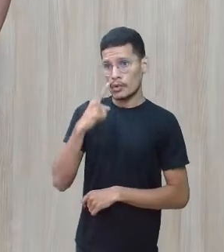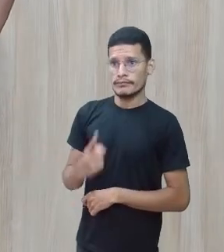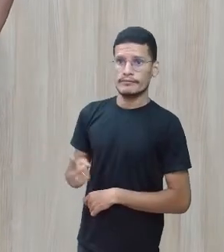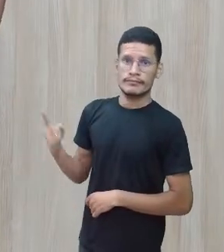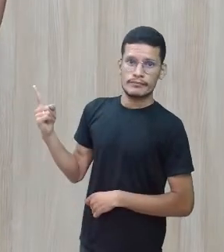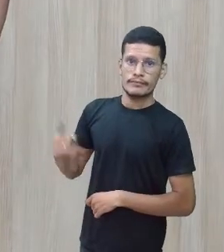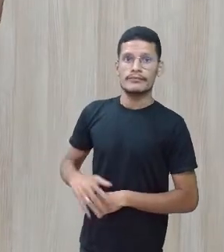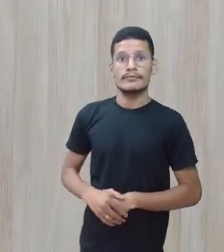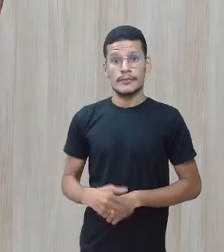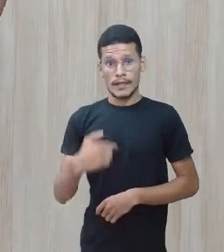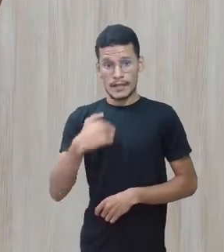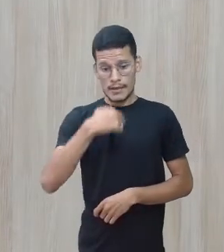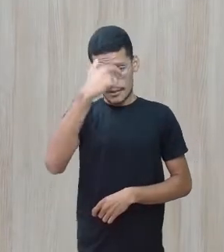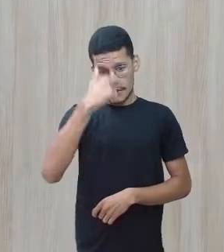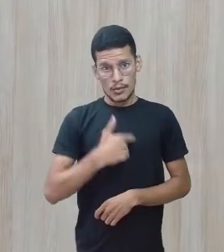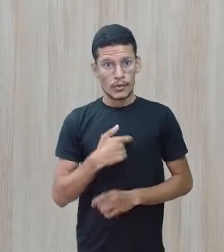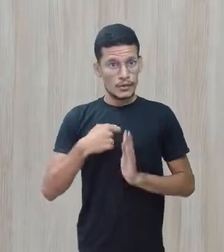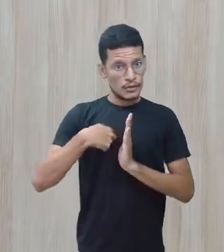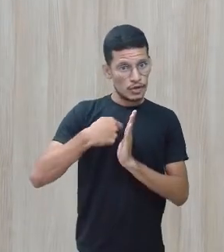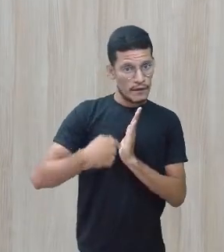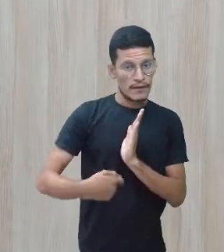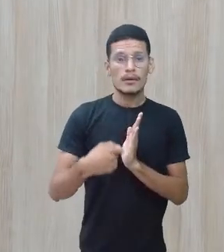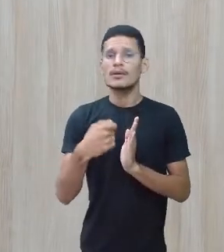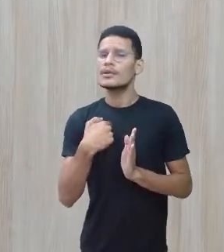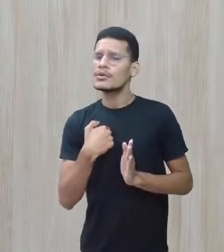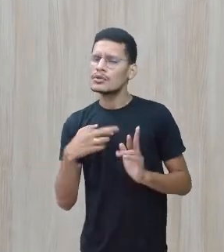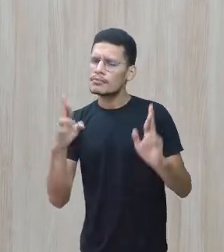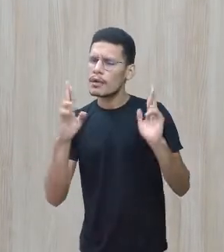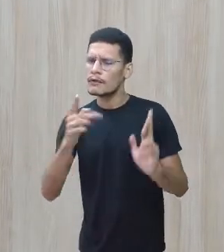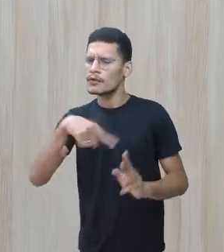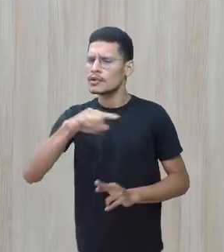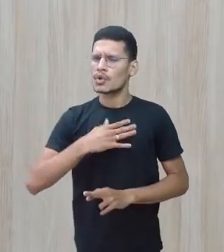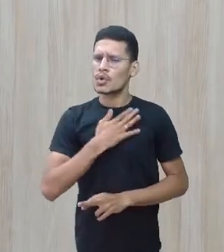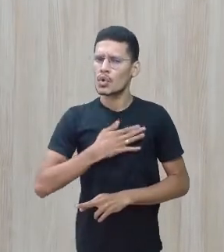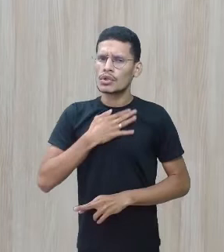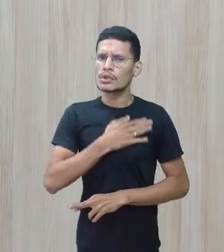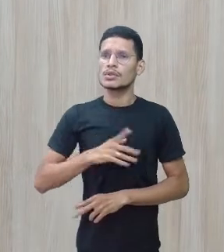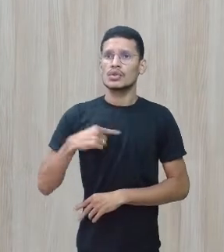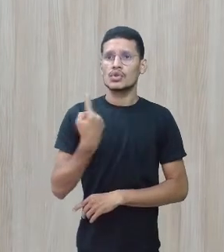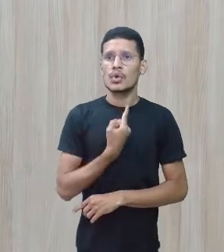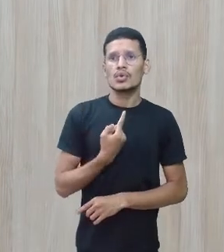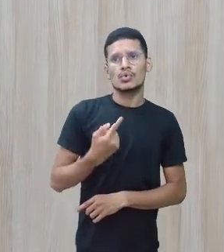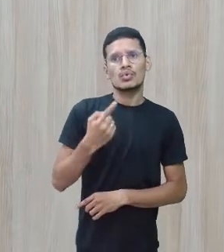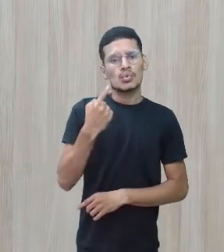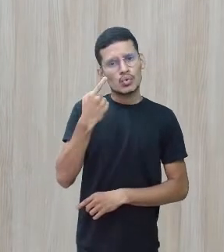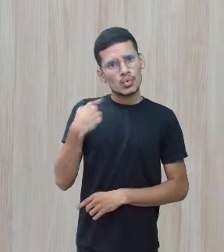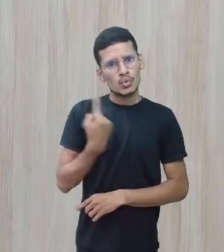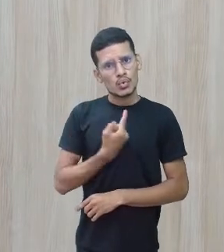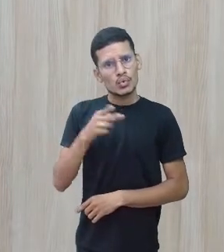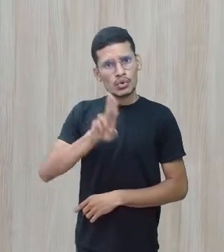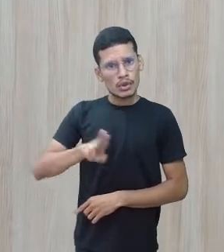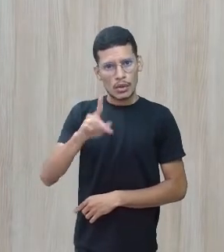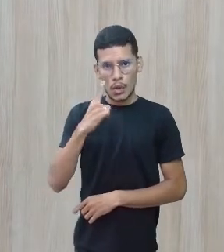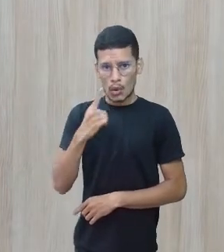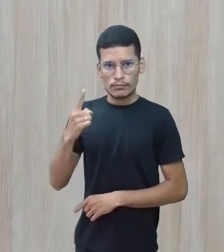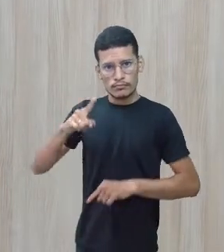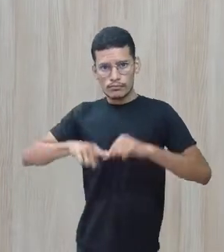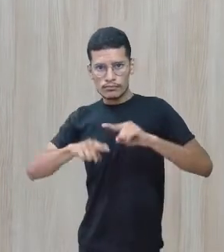conto que eu escrevi, que eu espero que vocês gostem, para a gente tentar recuperar aí os elementos da narrativa, tá?